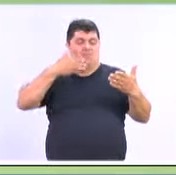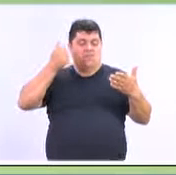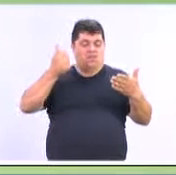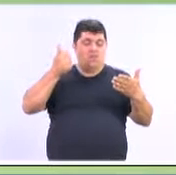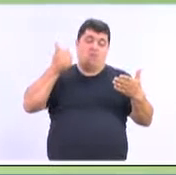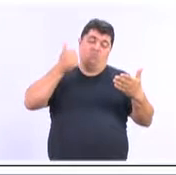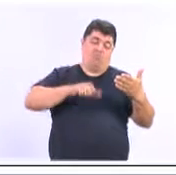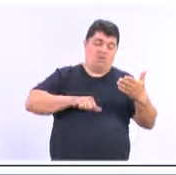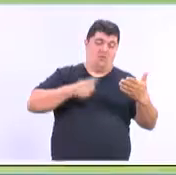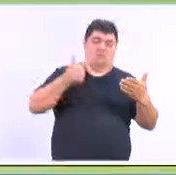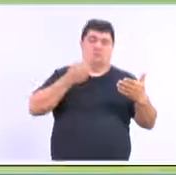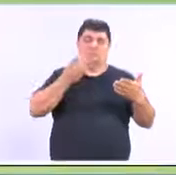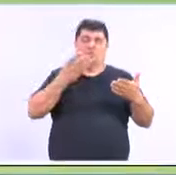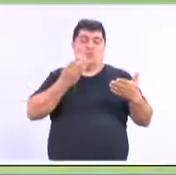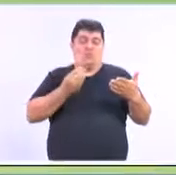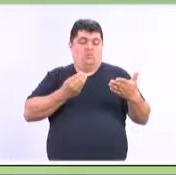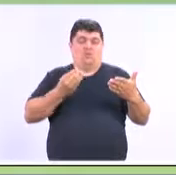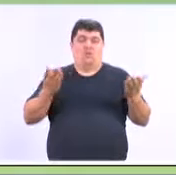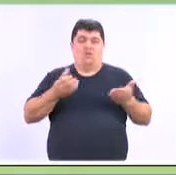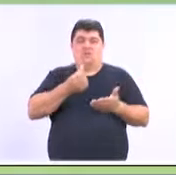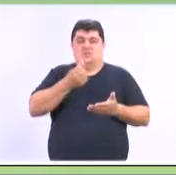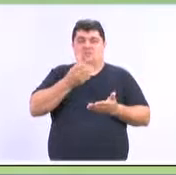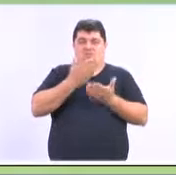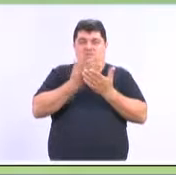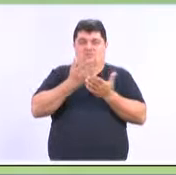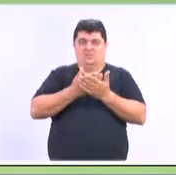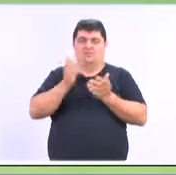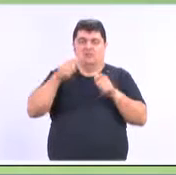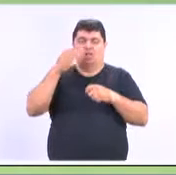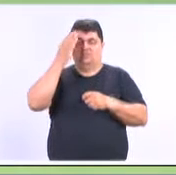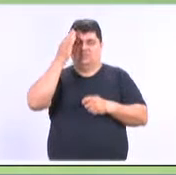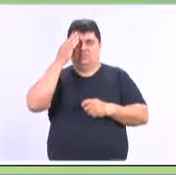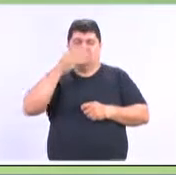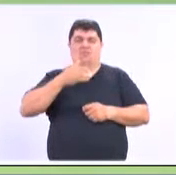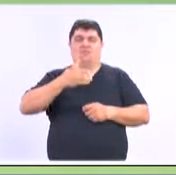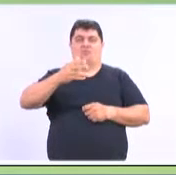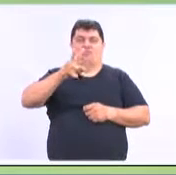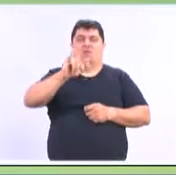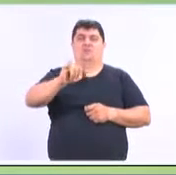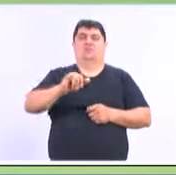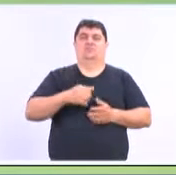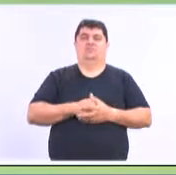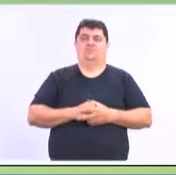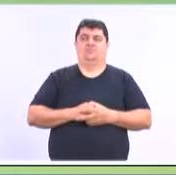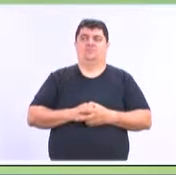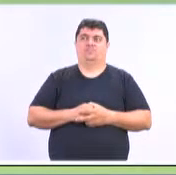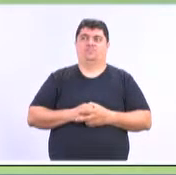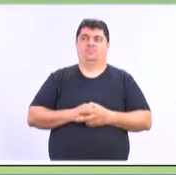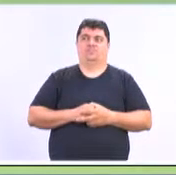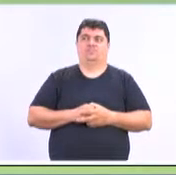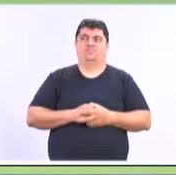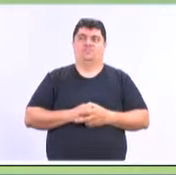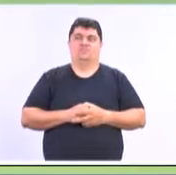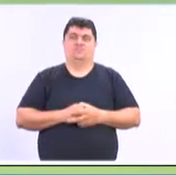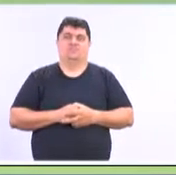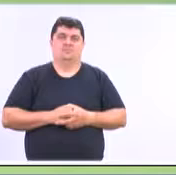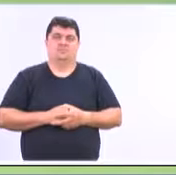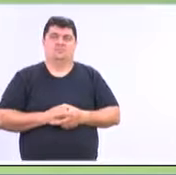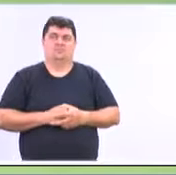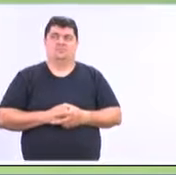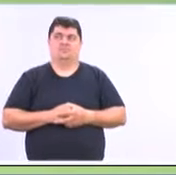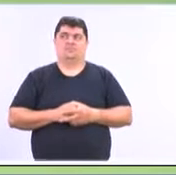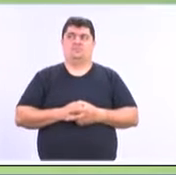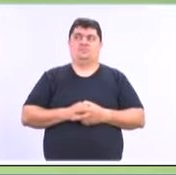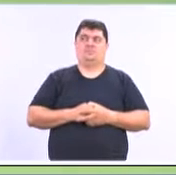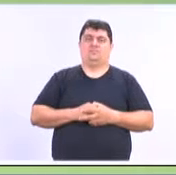vamos transitar nesse mundo e vamos tentar entender cada vez mais essas demonstrações